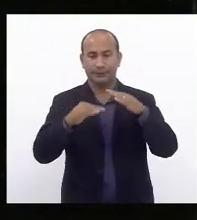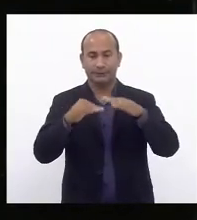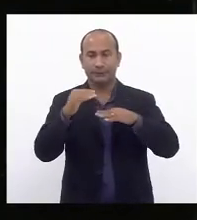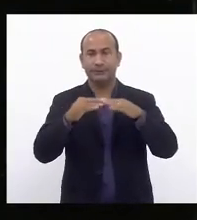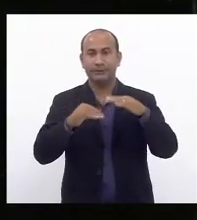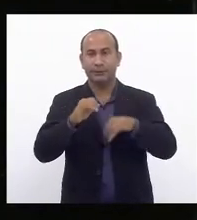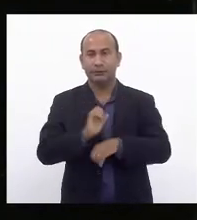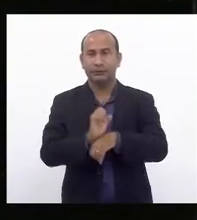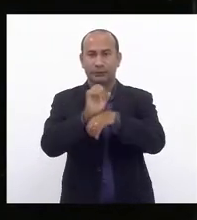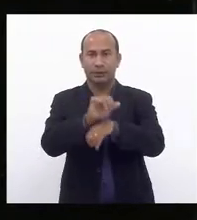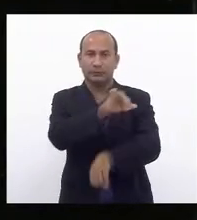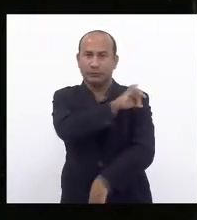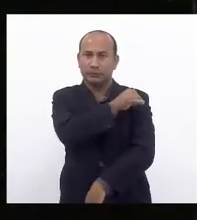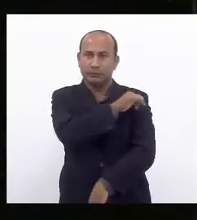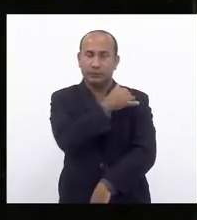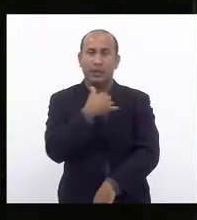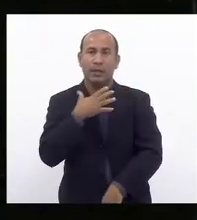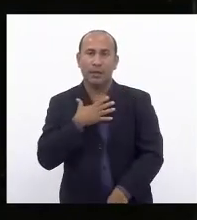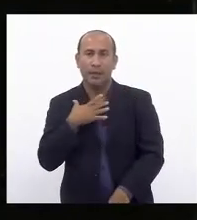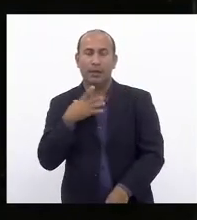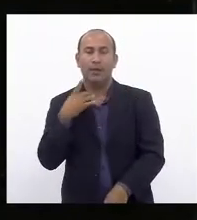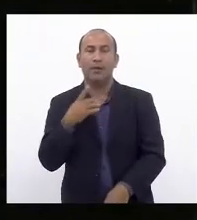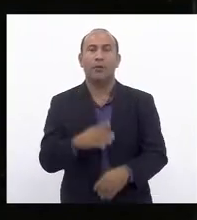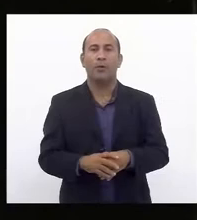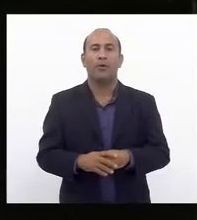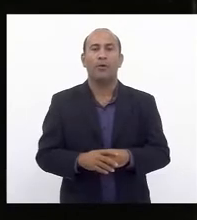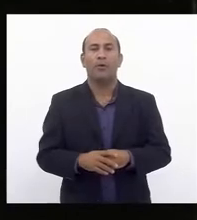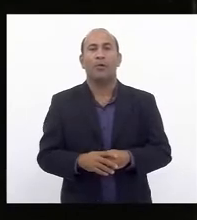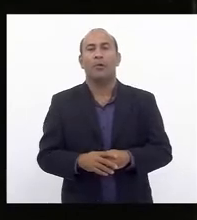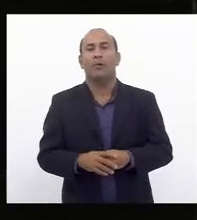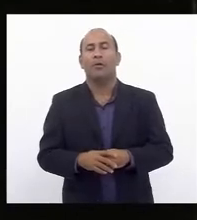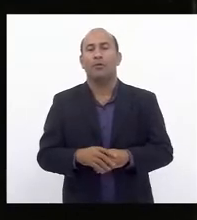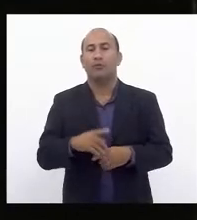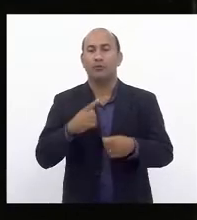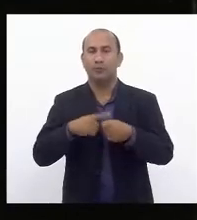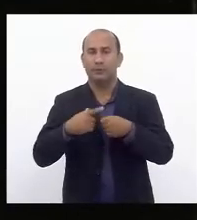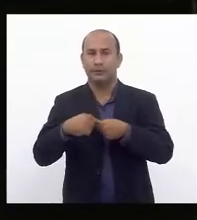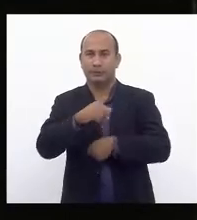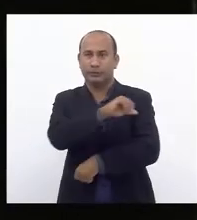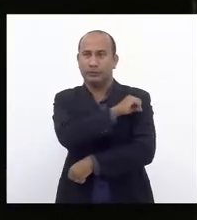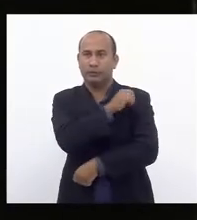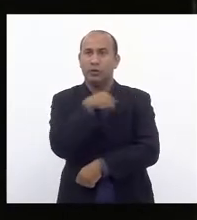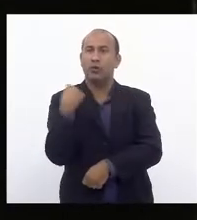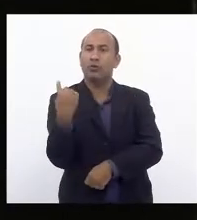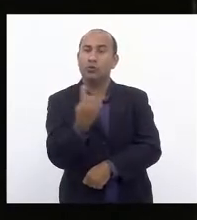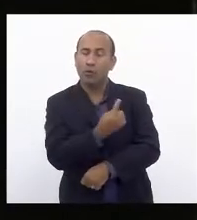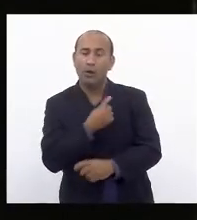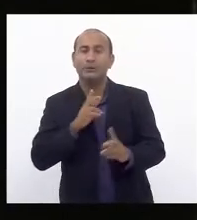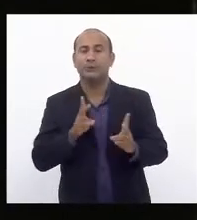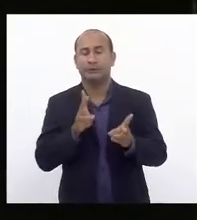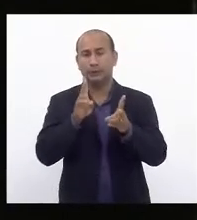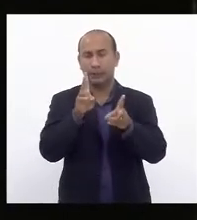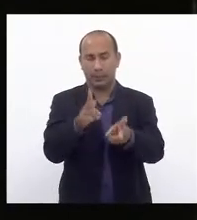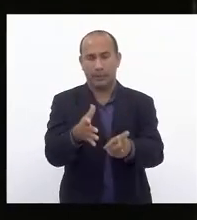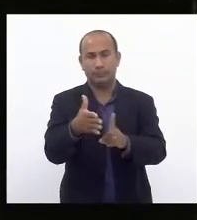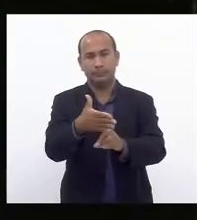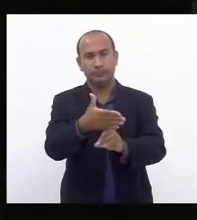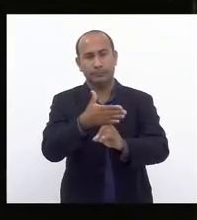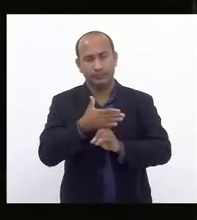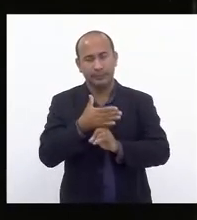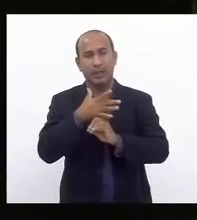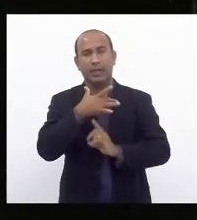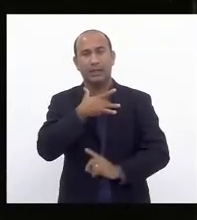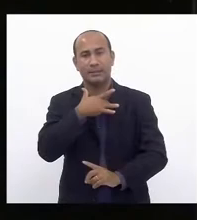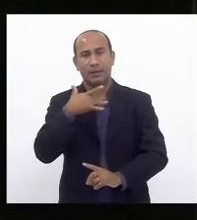do Rio de Janeiro, eu sou uma servidora do município do Rio de Janeiro, nós sempre defendemos esse plano